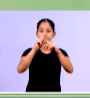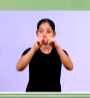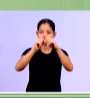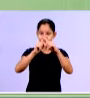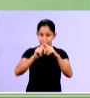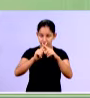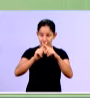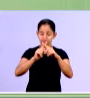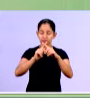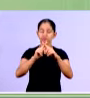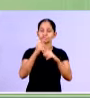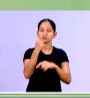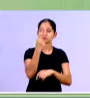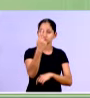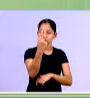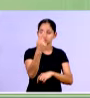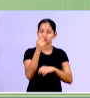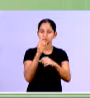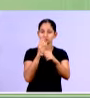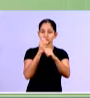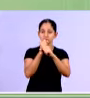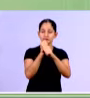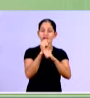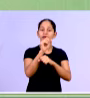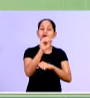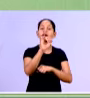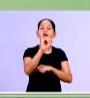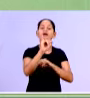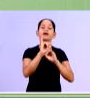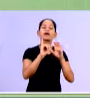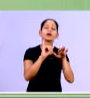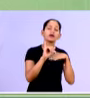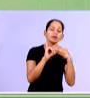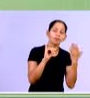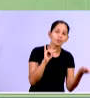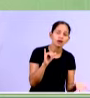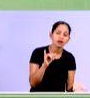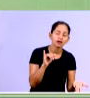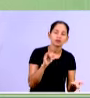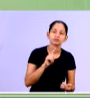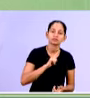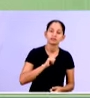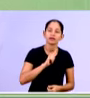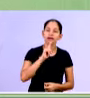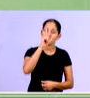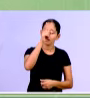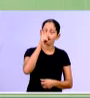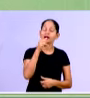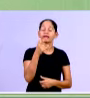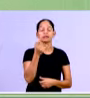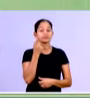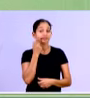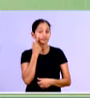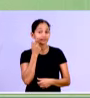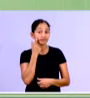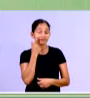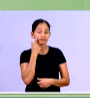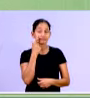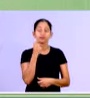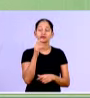vezes 1 mais o I é a minha taxa, ok? O I é a minha